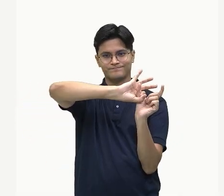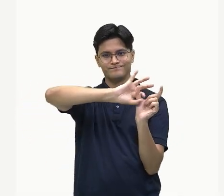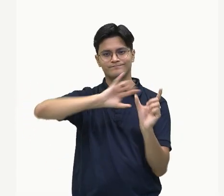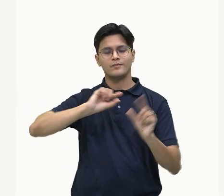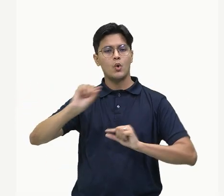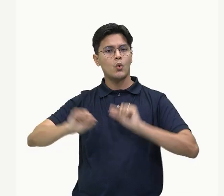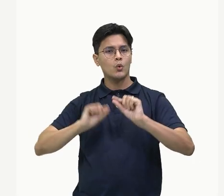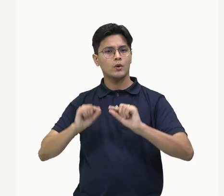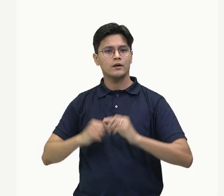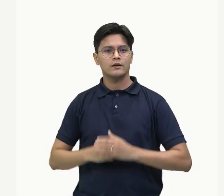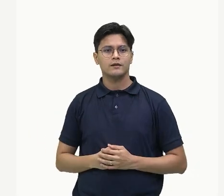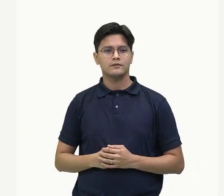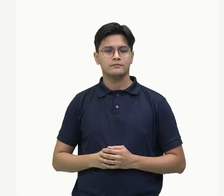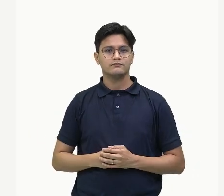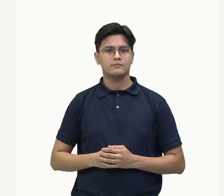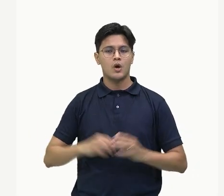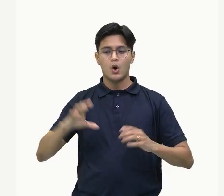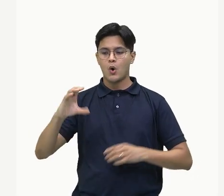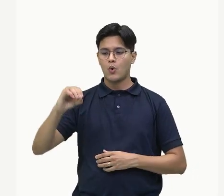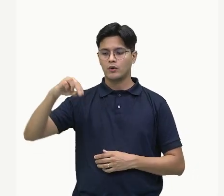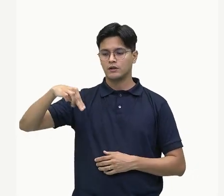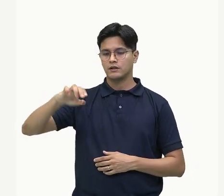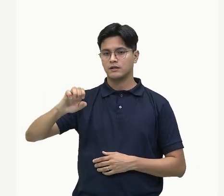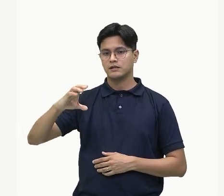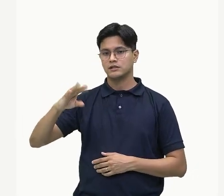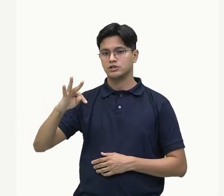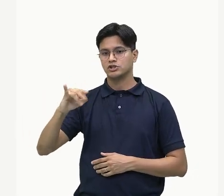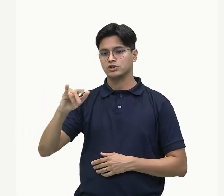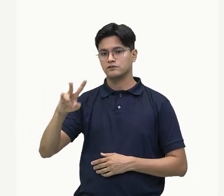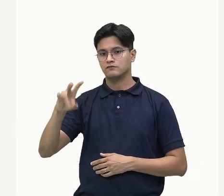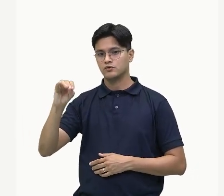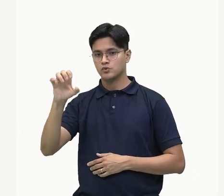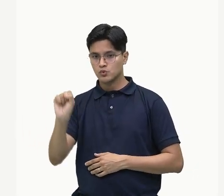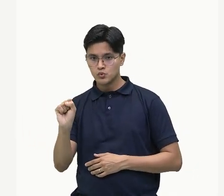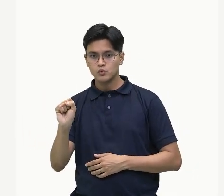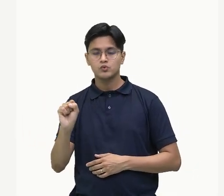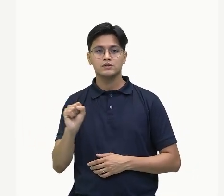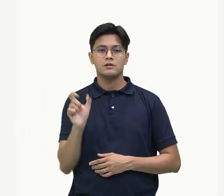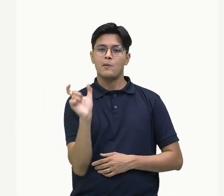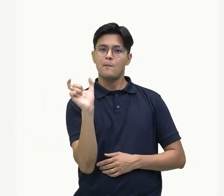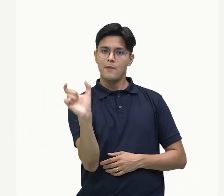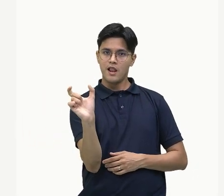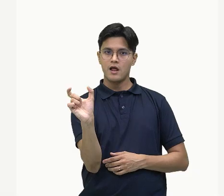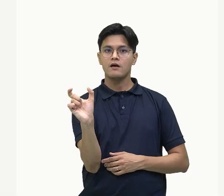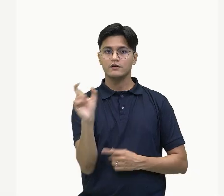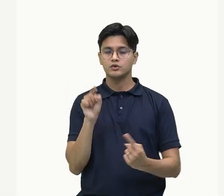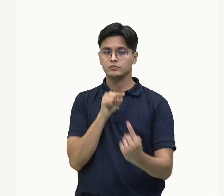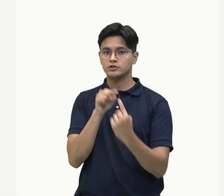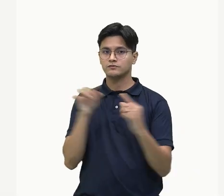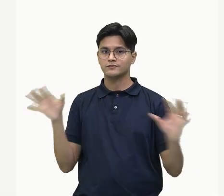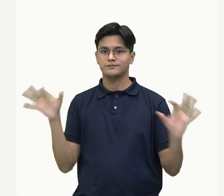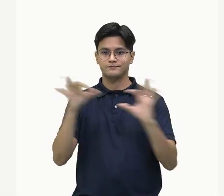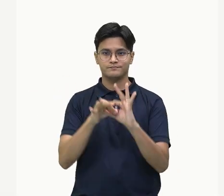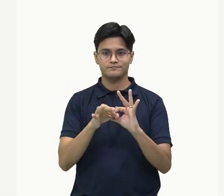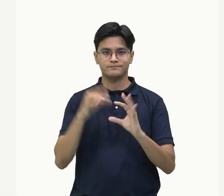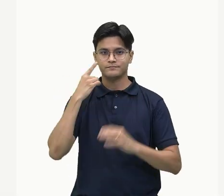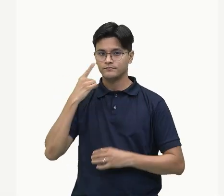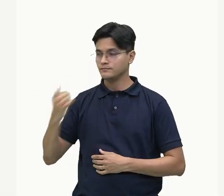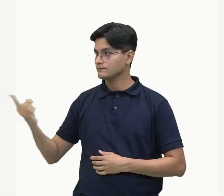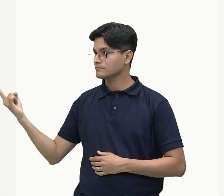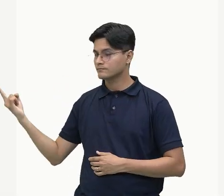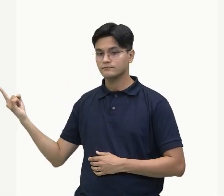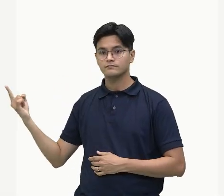de conectivos, de linking words, para mostrar causa e consequência. Cause or effect, and